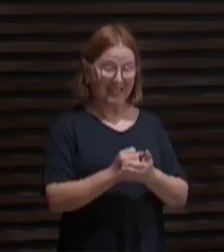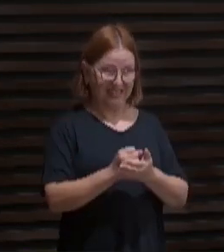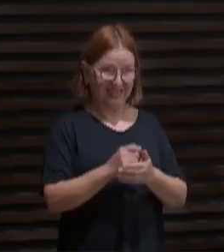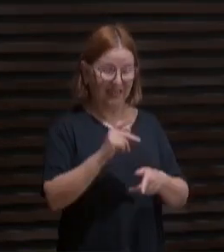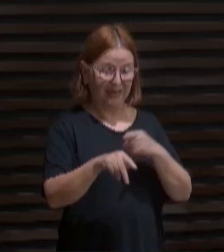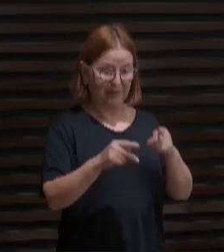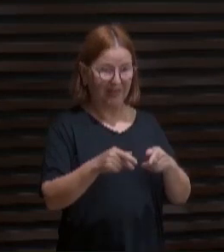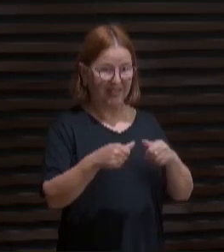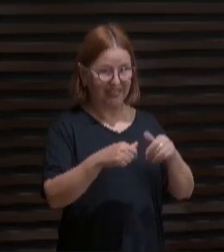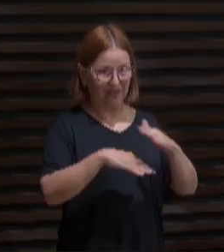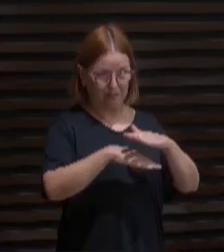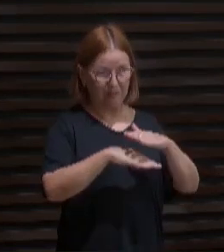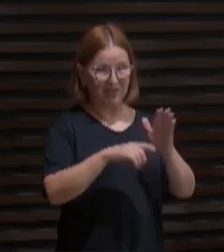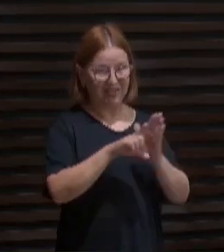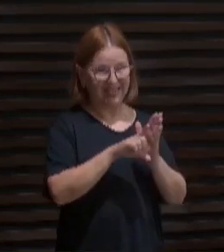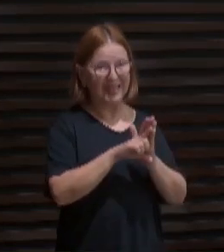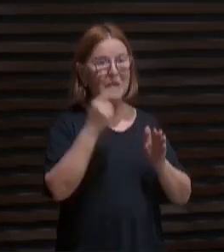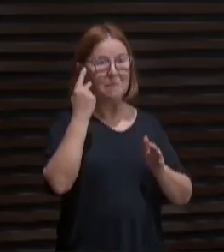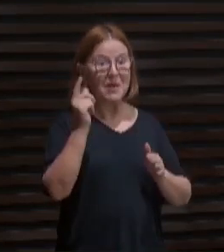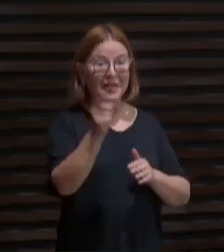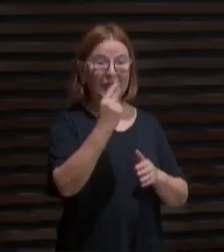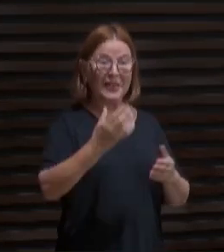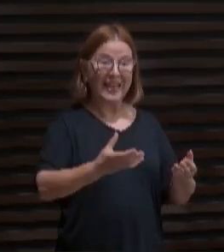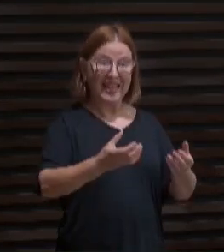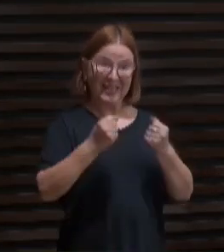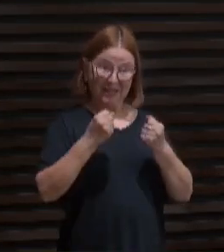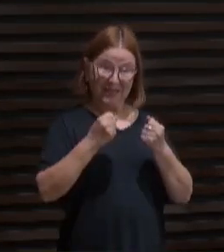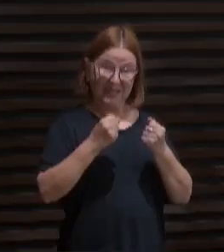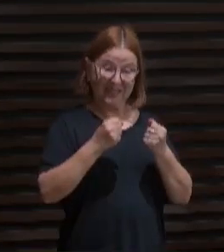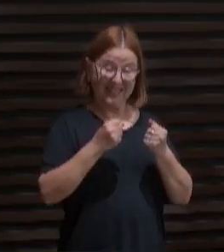que recebêssemos a adoção de filhos.